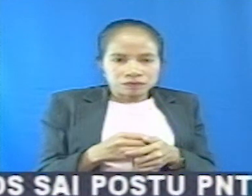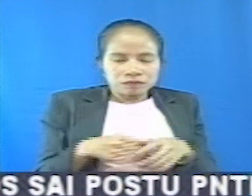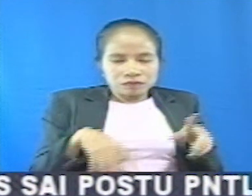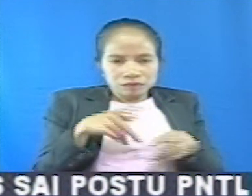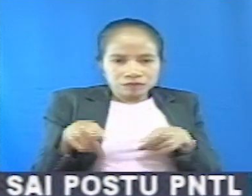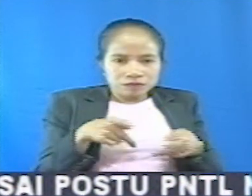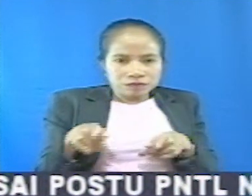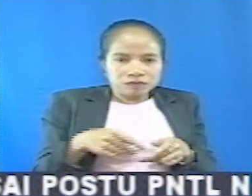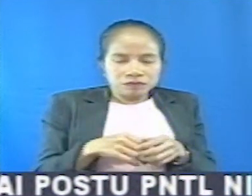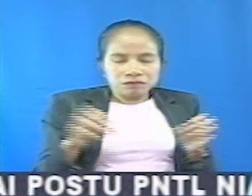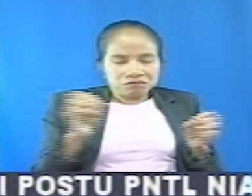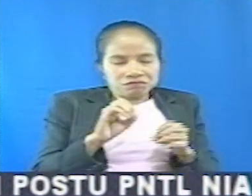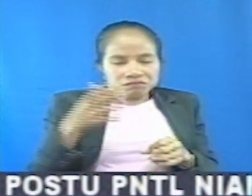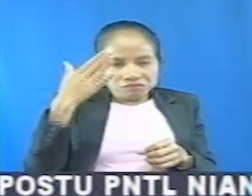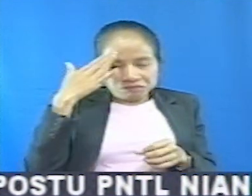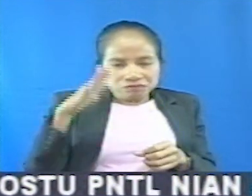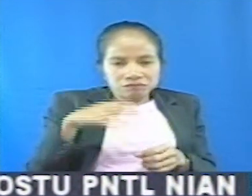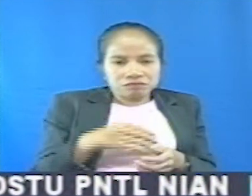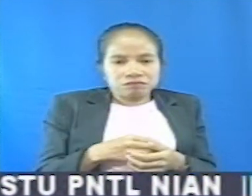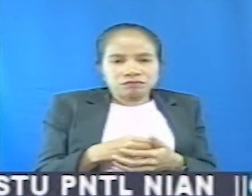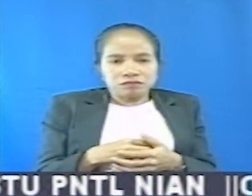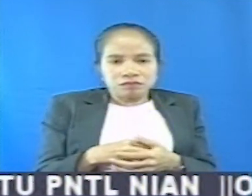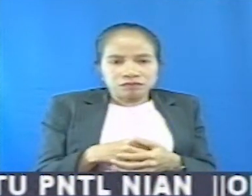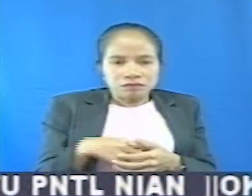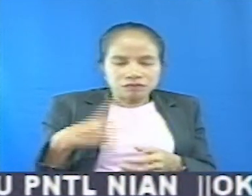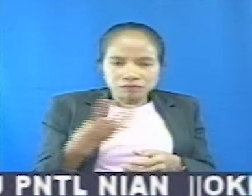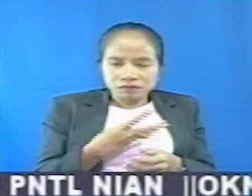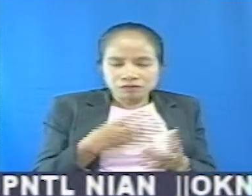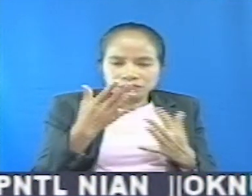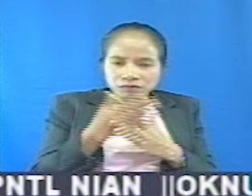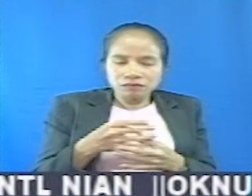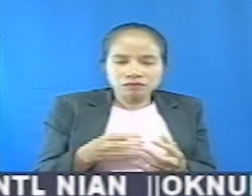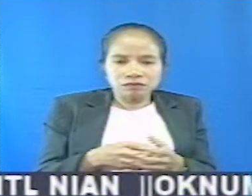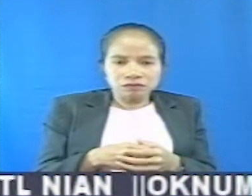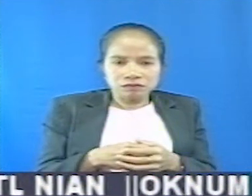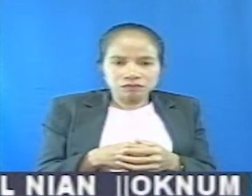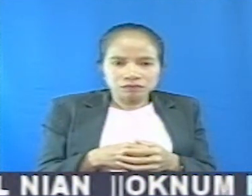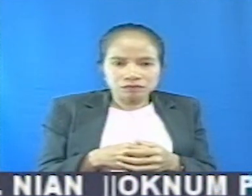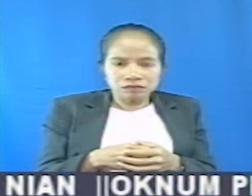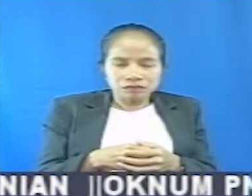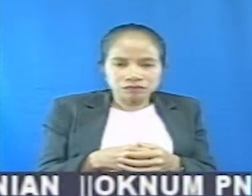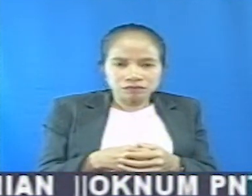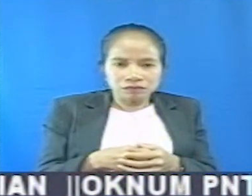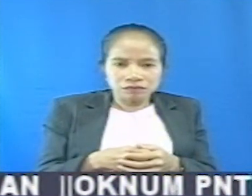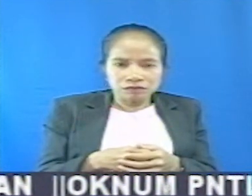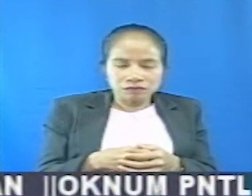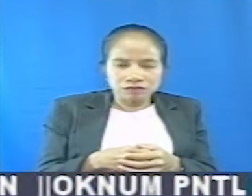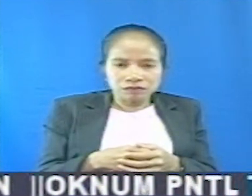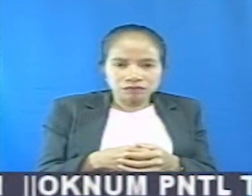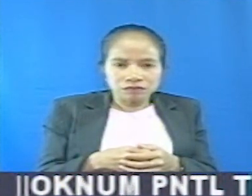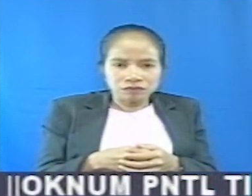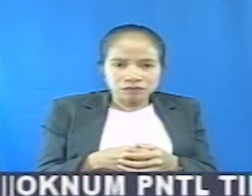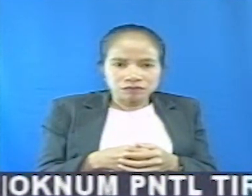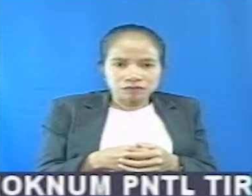comunidade nós temos a espera. A espera que está aqui, estava na alerta onga, faz essa socialização